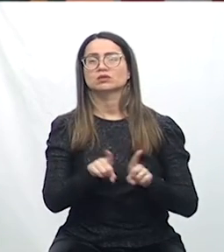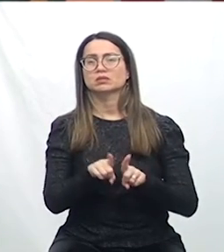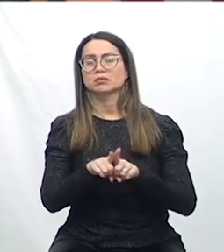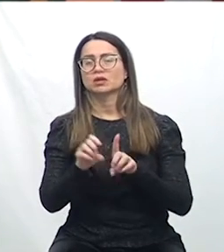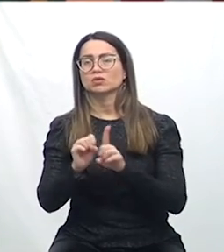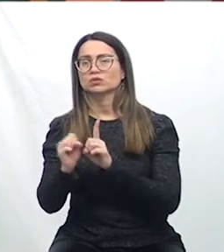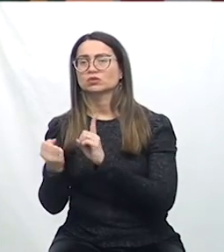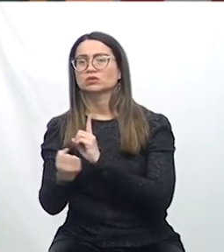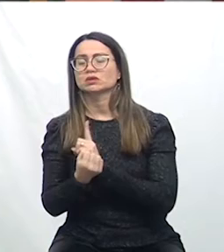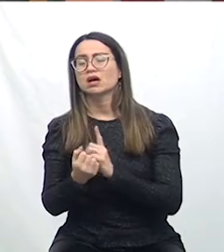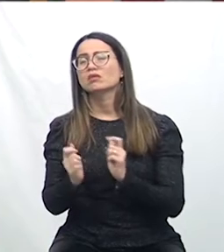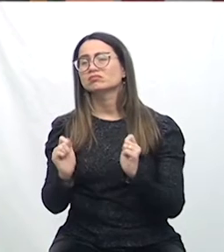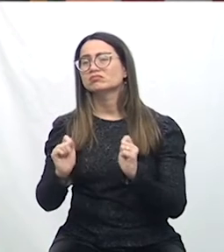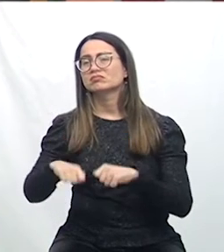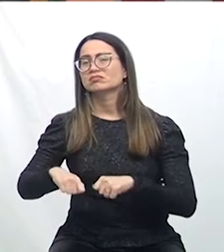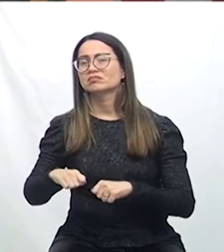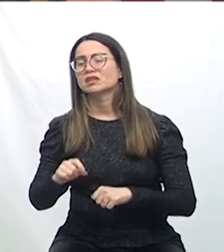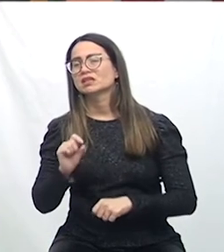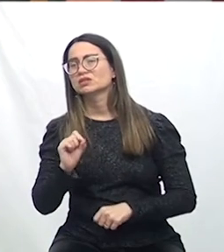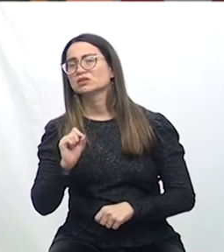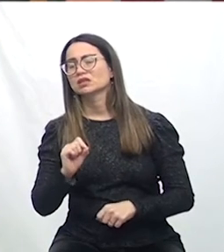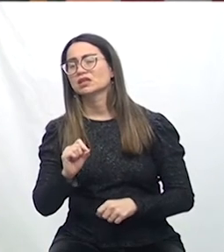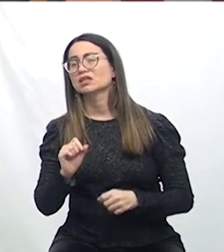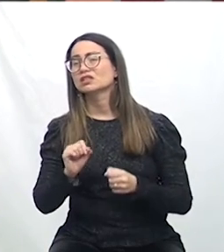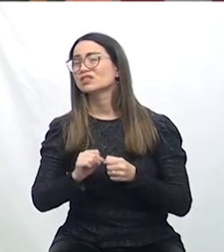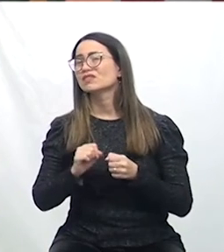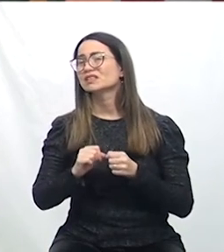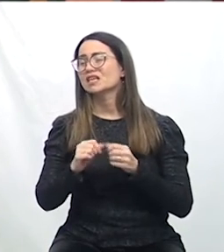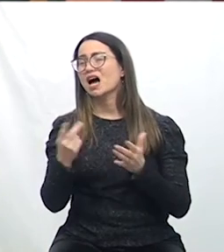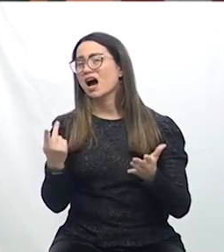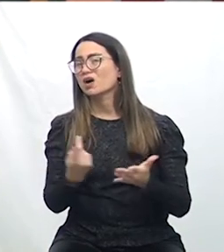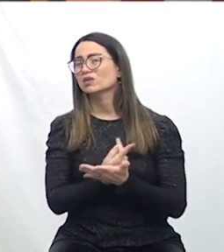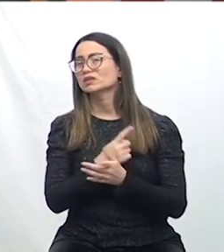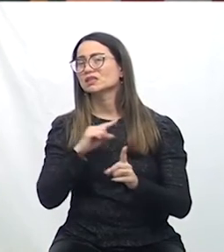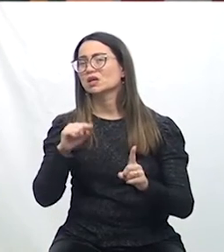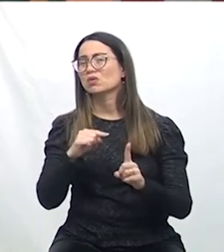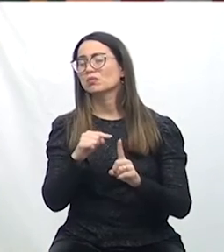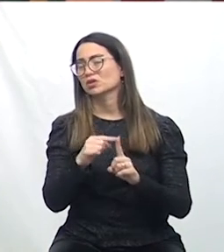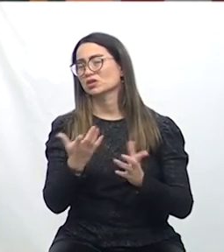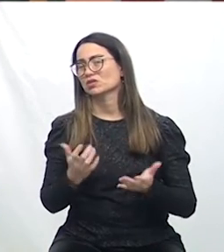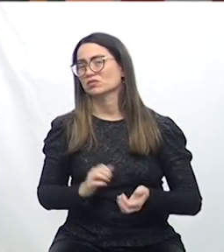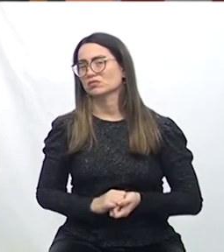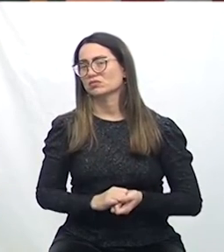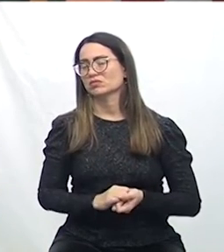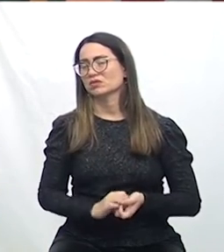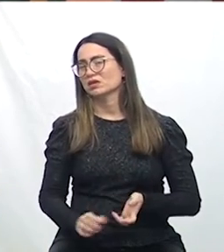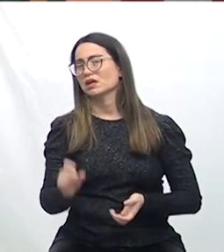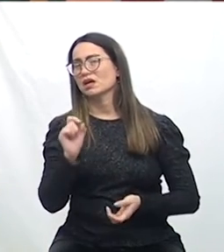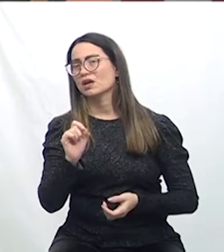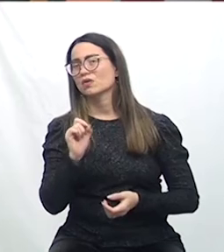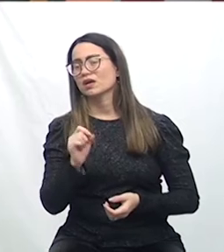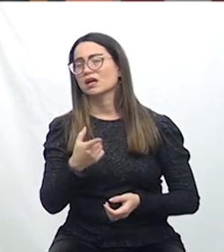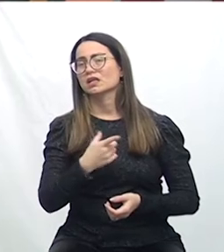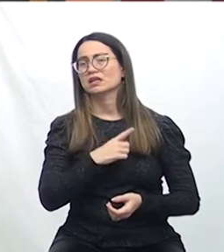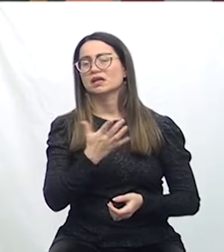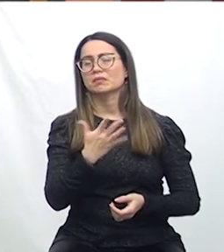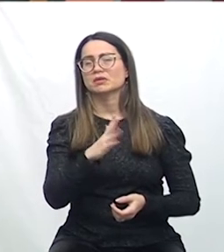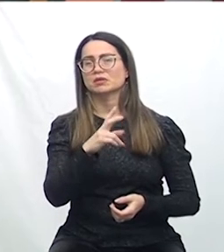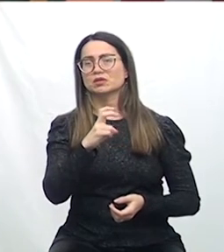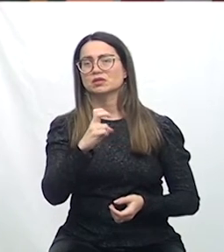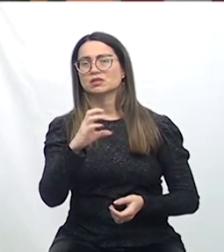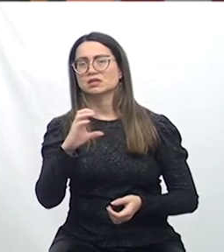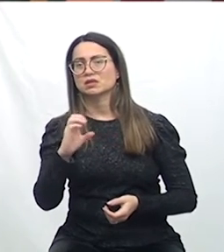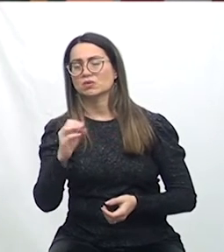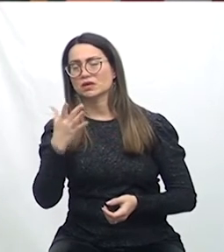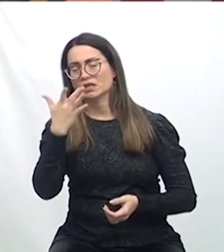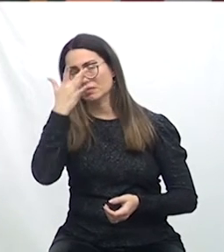possa realmente cumprir o objetivo no início, que era atingir essas 50, essa meta de 50,